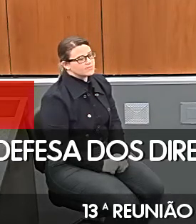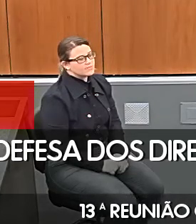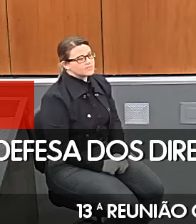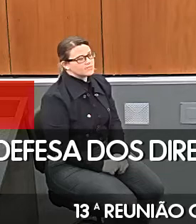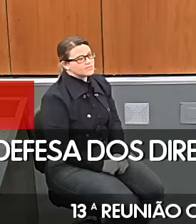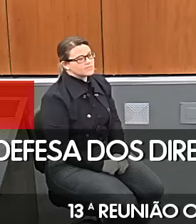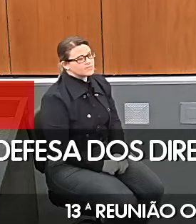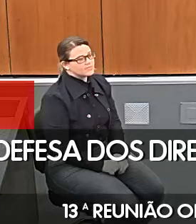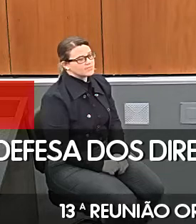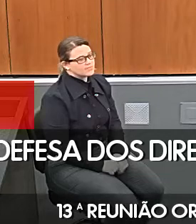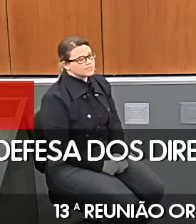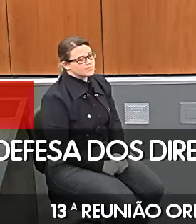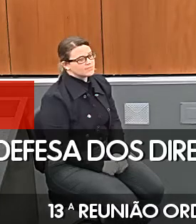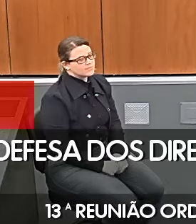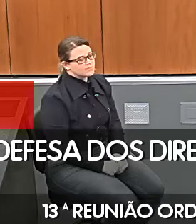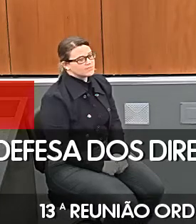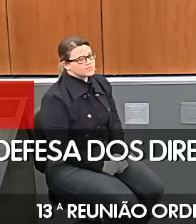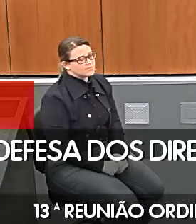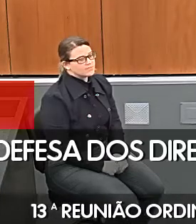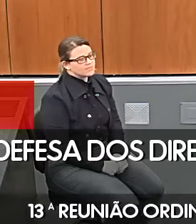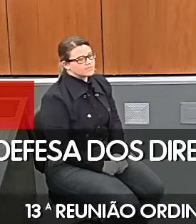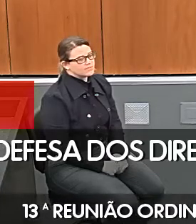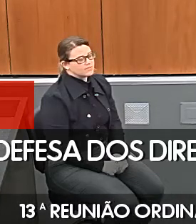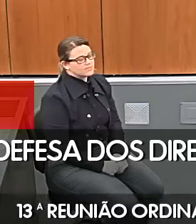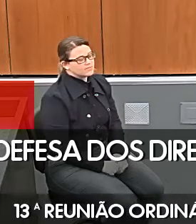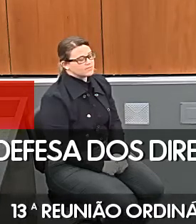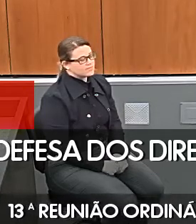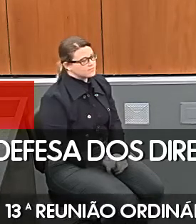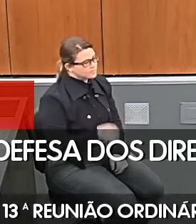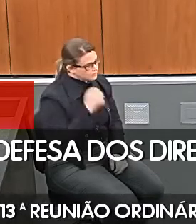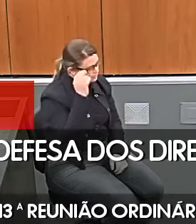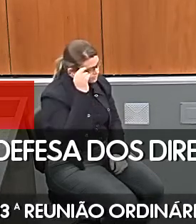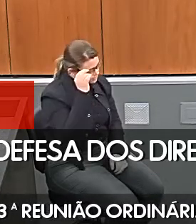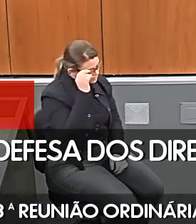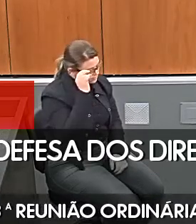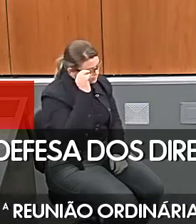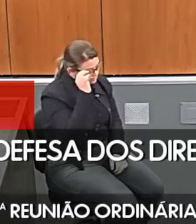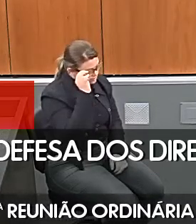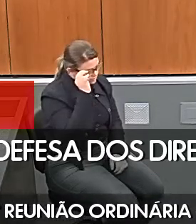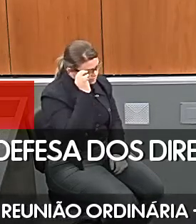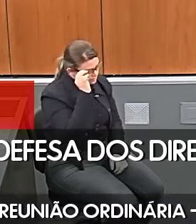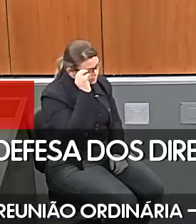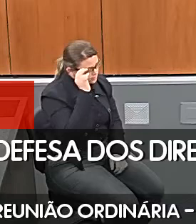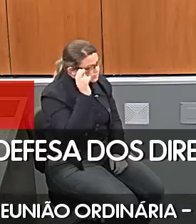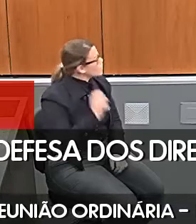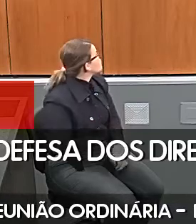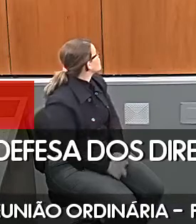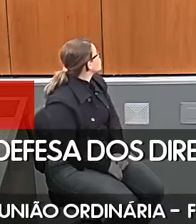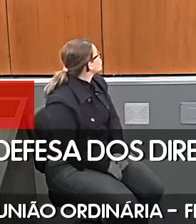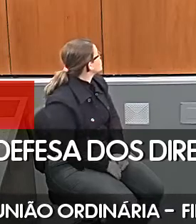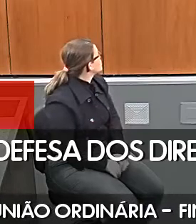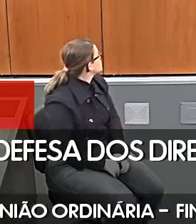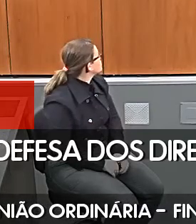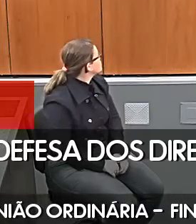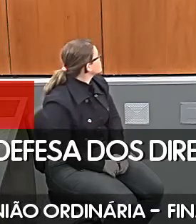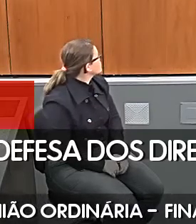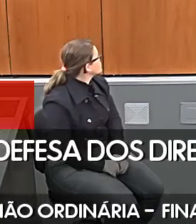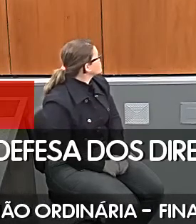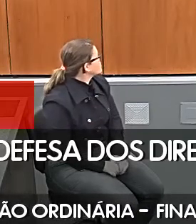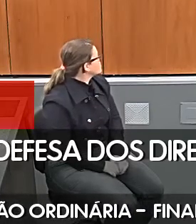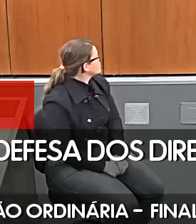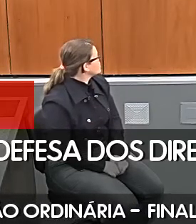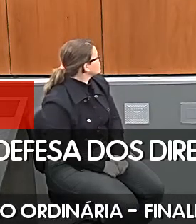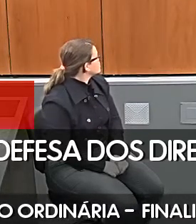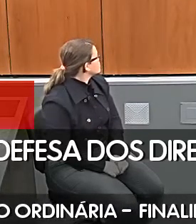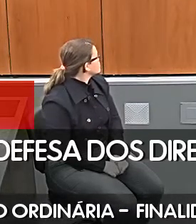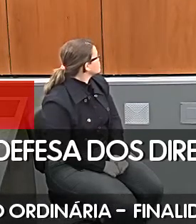auditiva no nosso conjunto da sociedade. E a fala da Ana Paula, o outro, como é que ele chama?